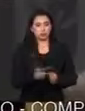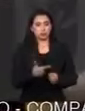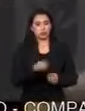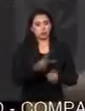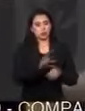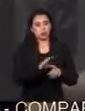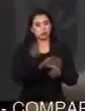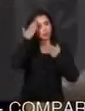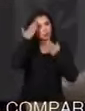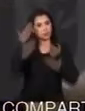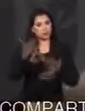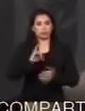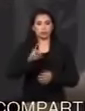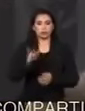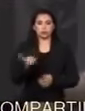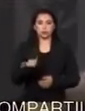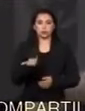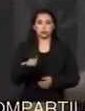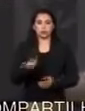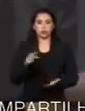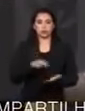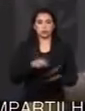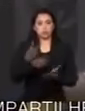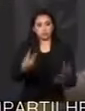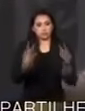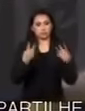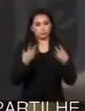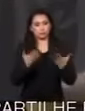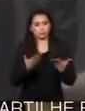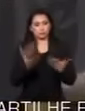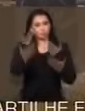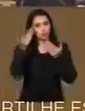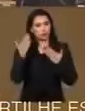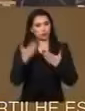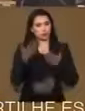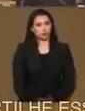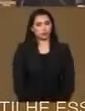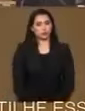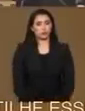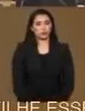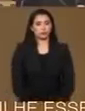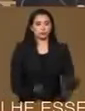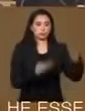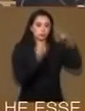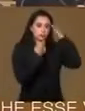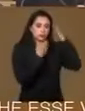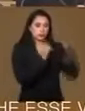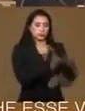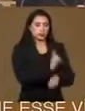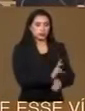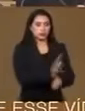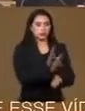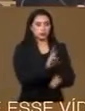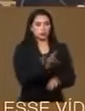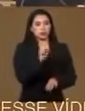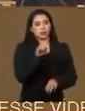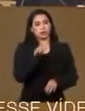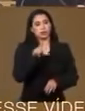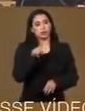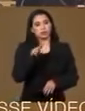de falar e pela atenção dispensada a mim. Muito obrigada. Agradeço a doutora Silvia Souza e registro que Vossa Excelência falou